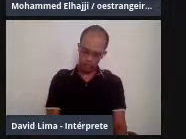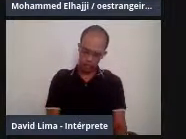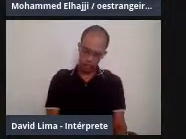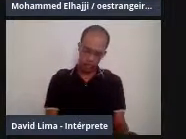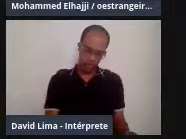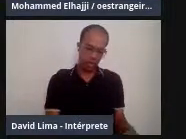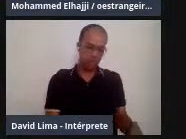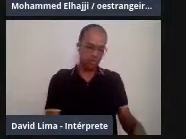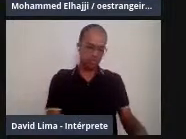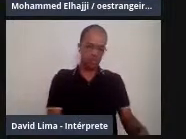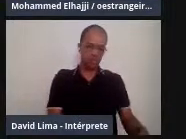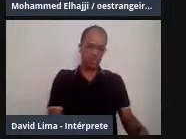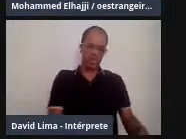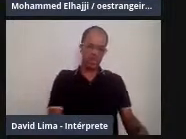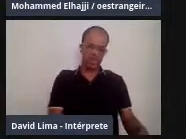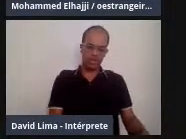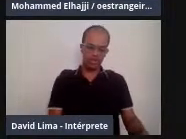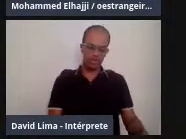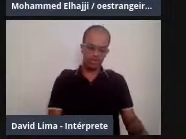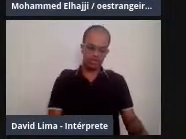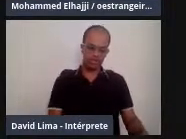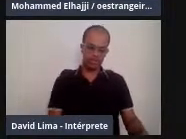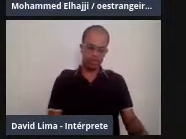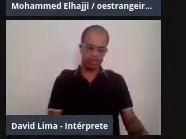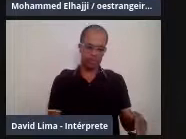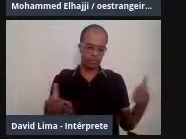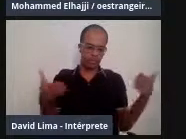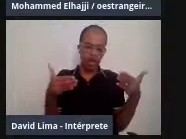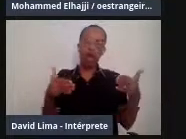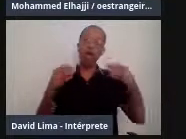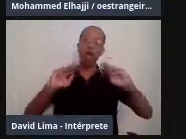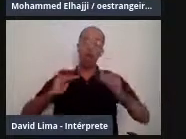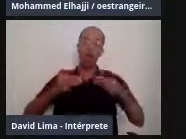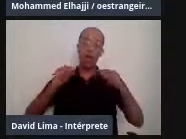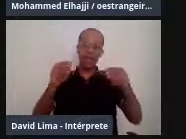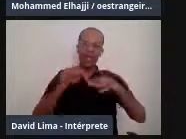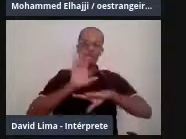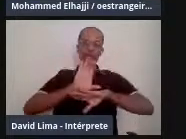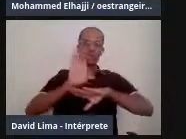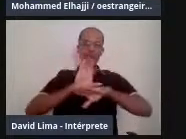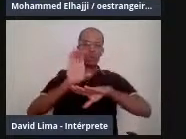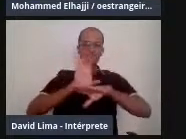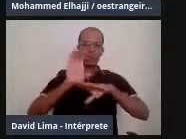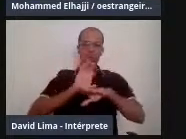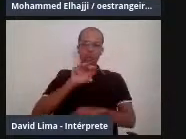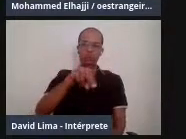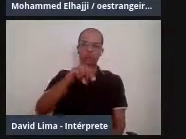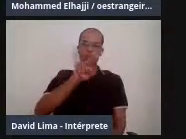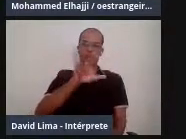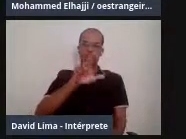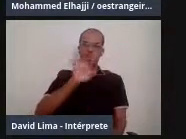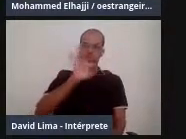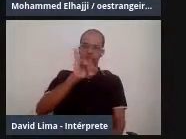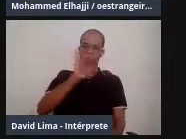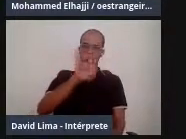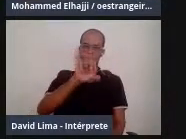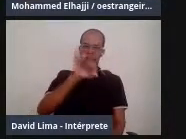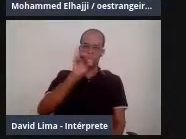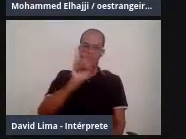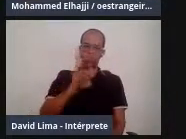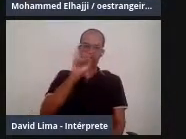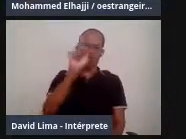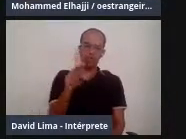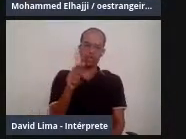A disciplina de pós-graduação que eu ministro no curso de multimeios, né, onde eu trago essa questão